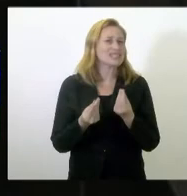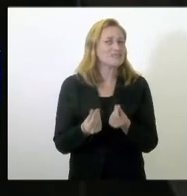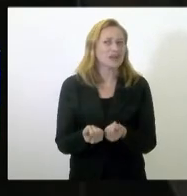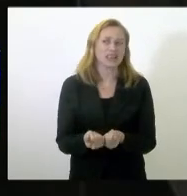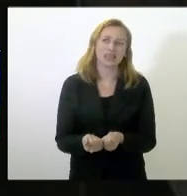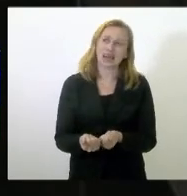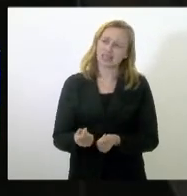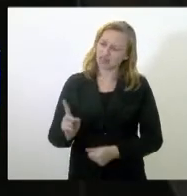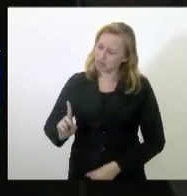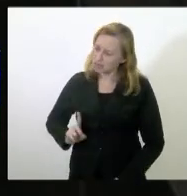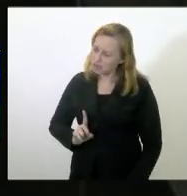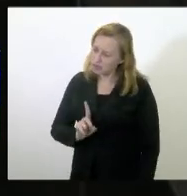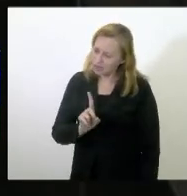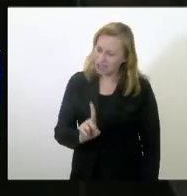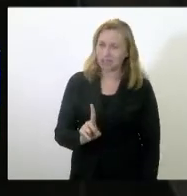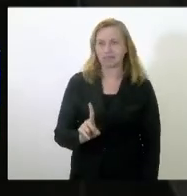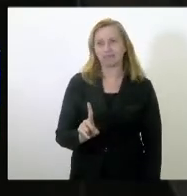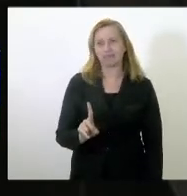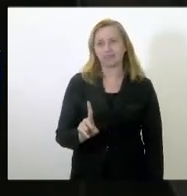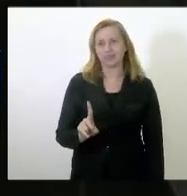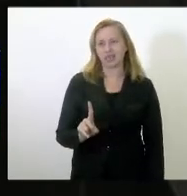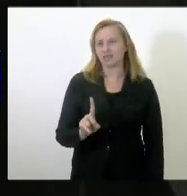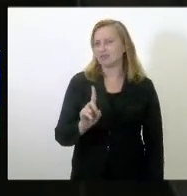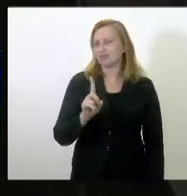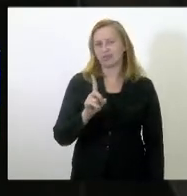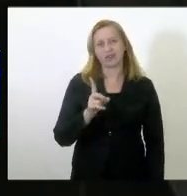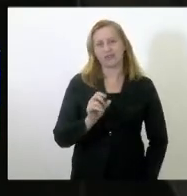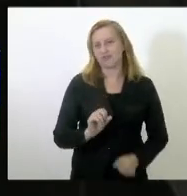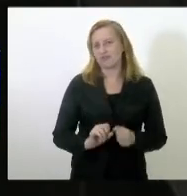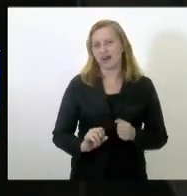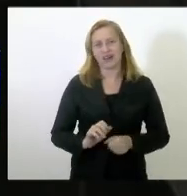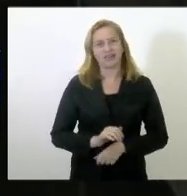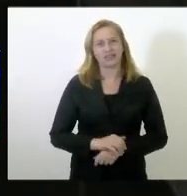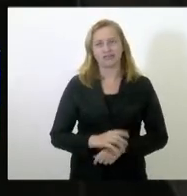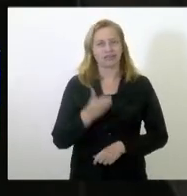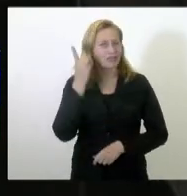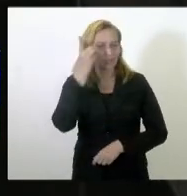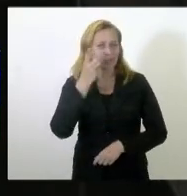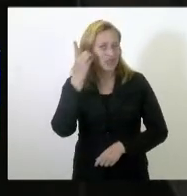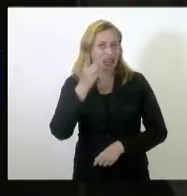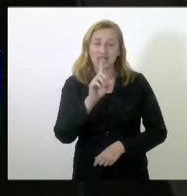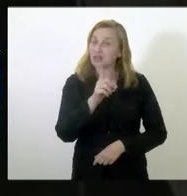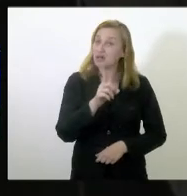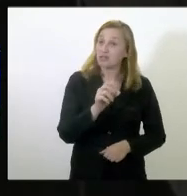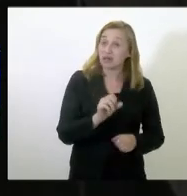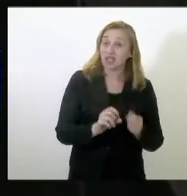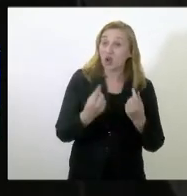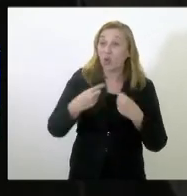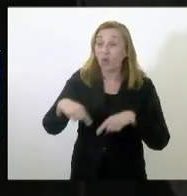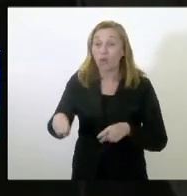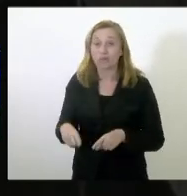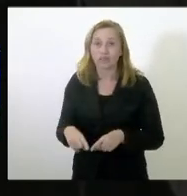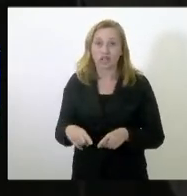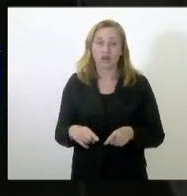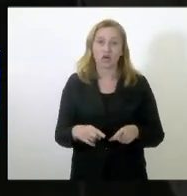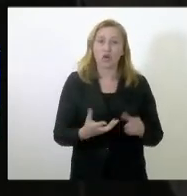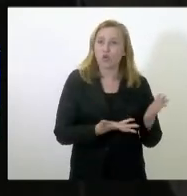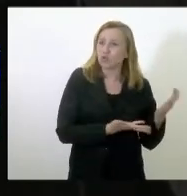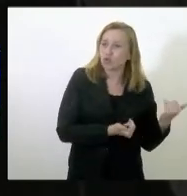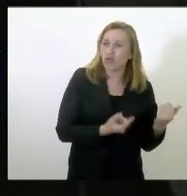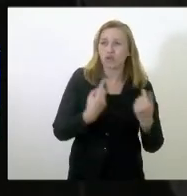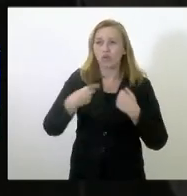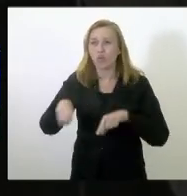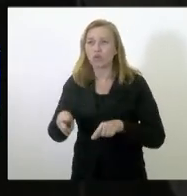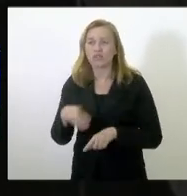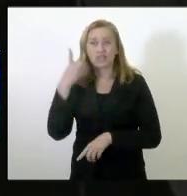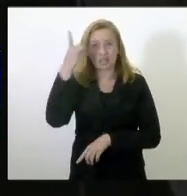sensibilidade do mundo. Não faça isso com a deputada, não faça isso com os jovens. Sabe o que o senhor pode fazer? O